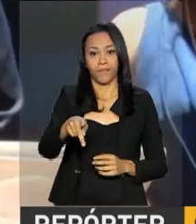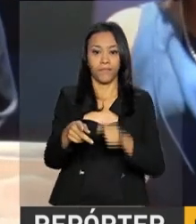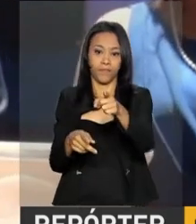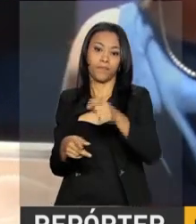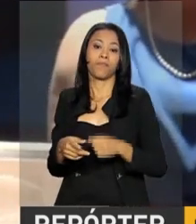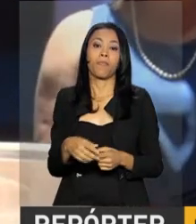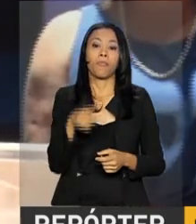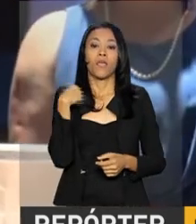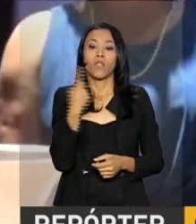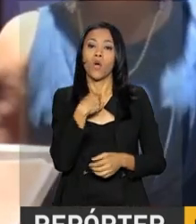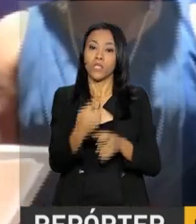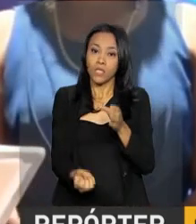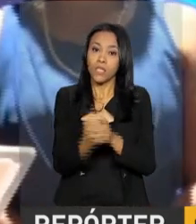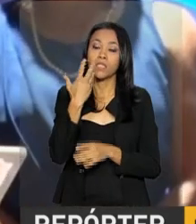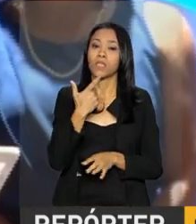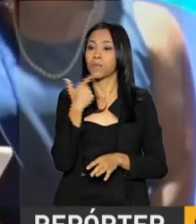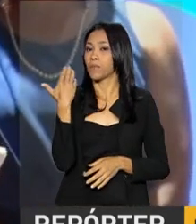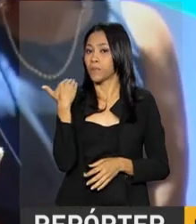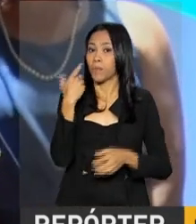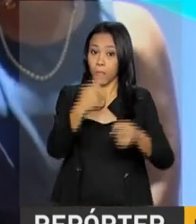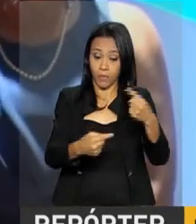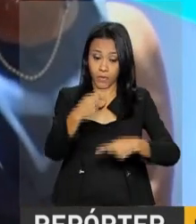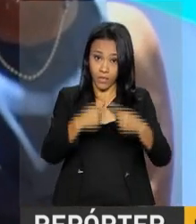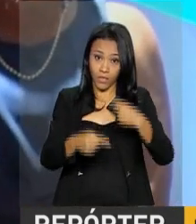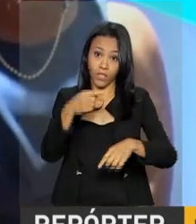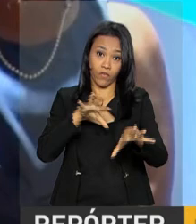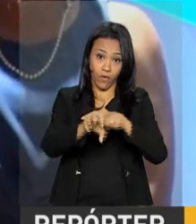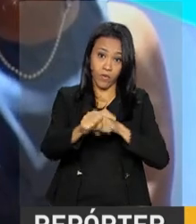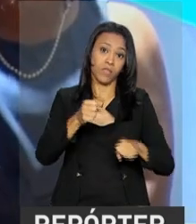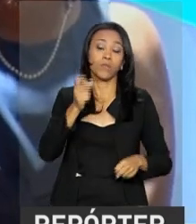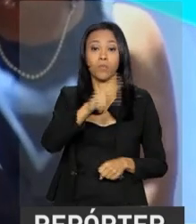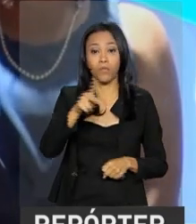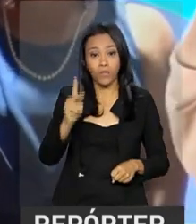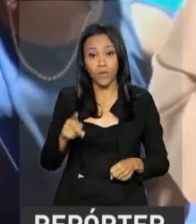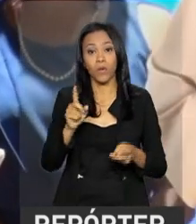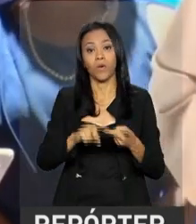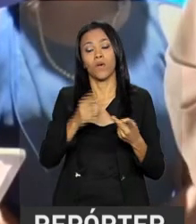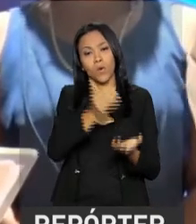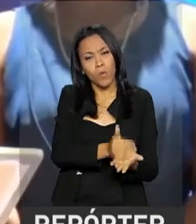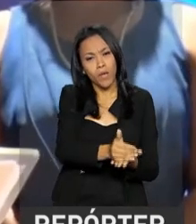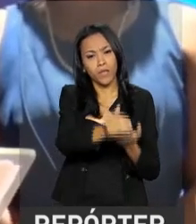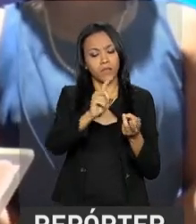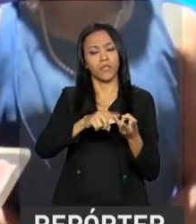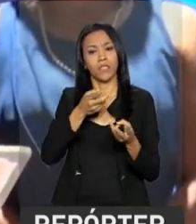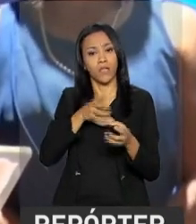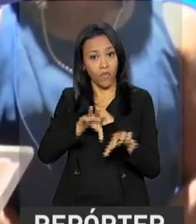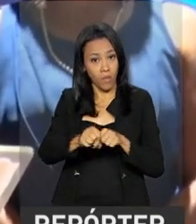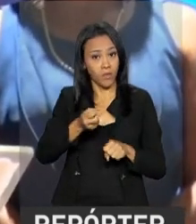nacional de formação de professores que integra a formação inicial a formação continuada